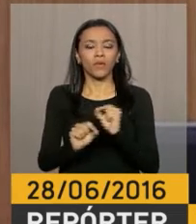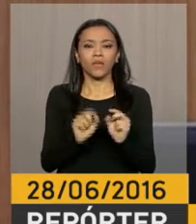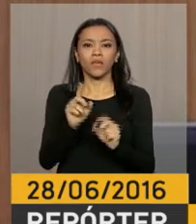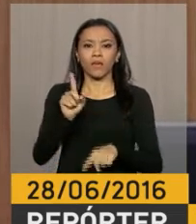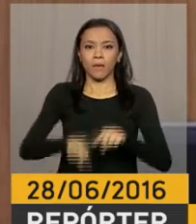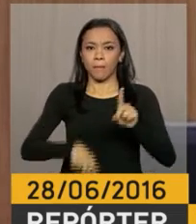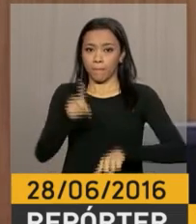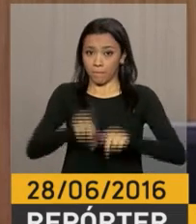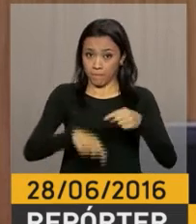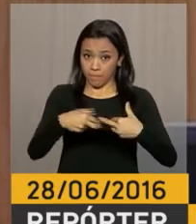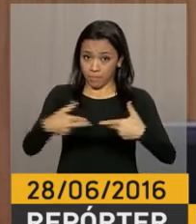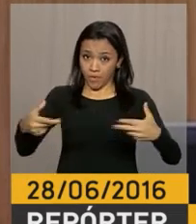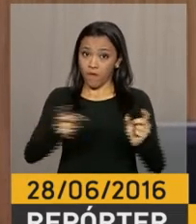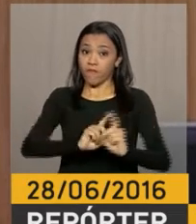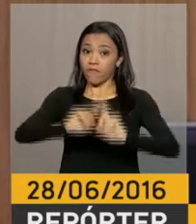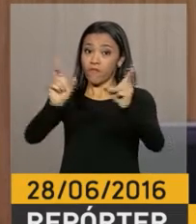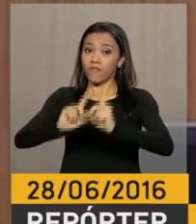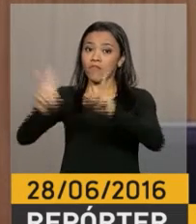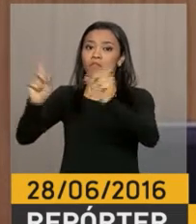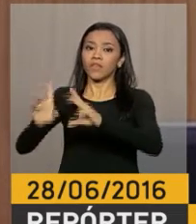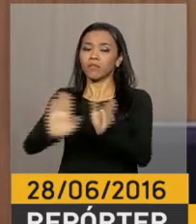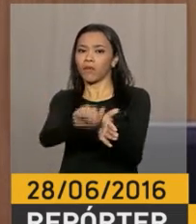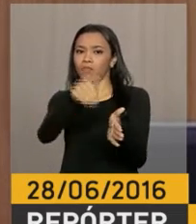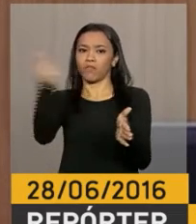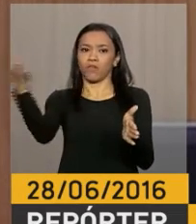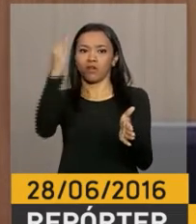exportação e importação da indústria de transformação, né?